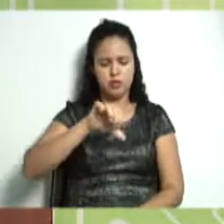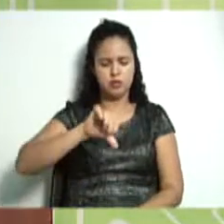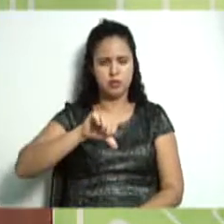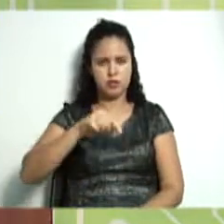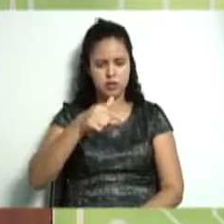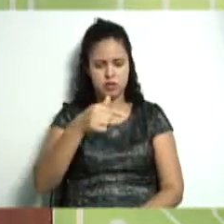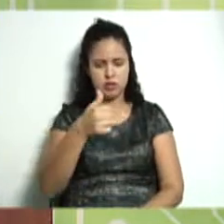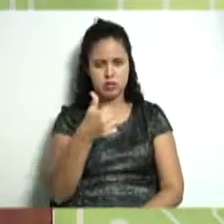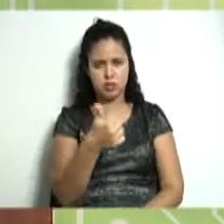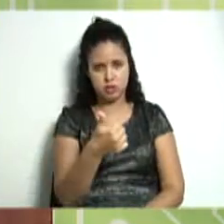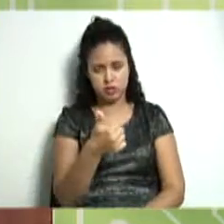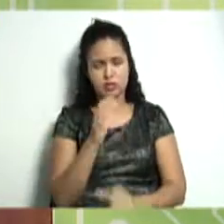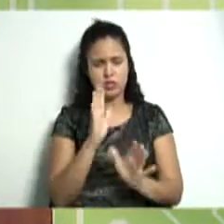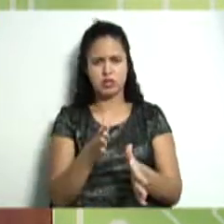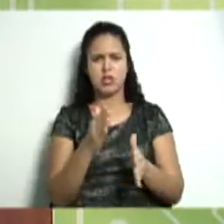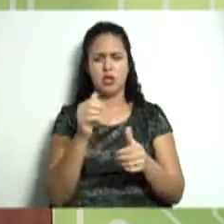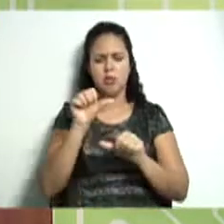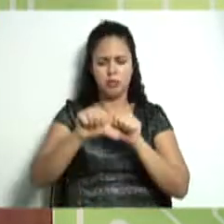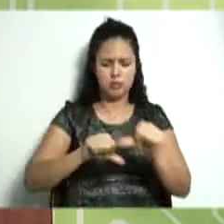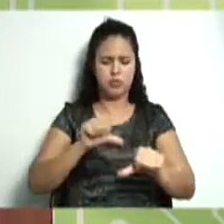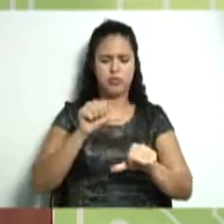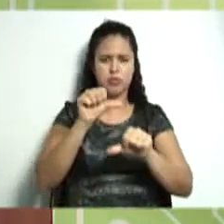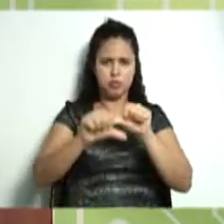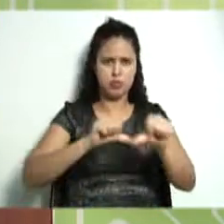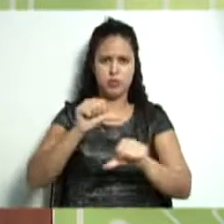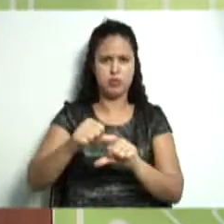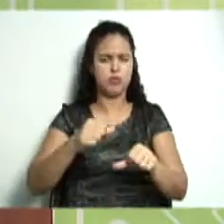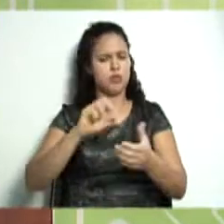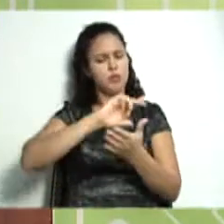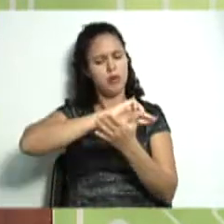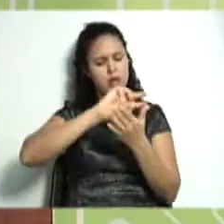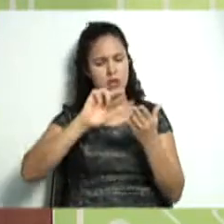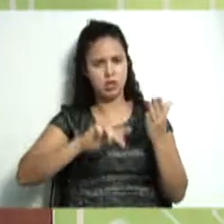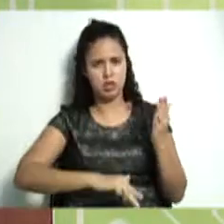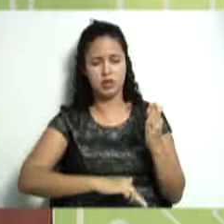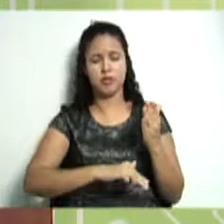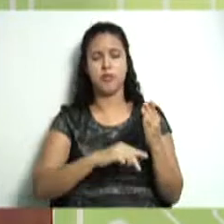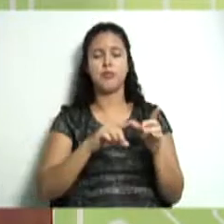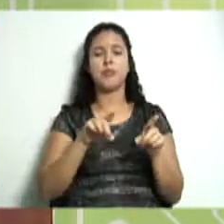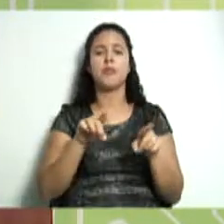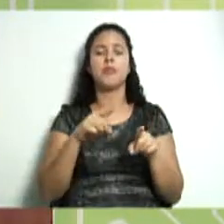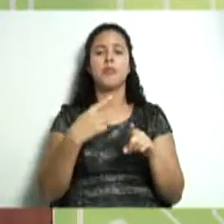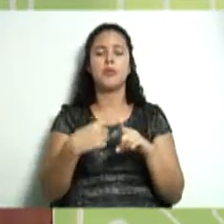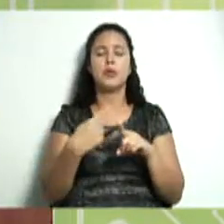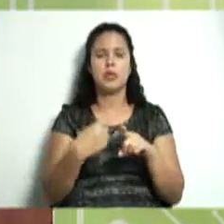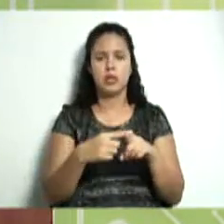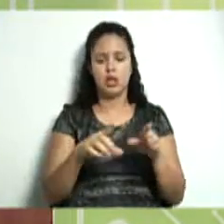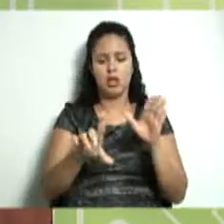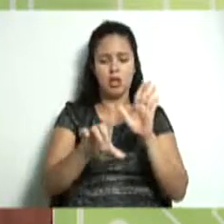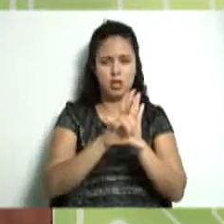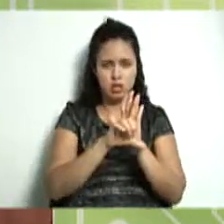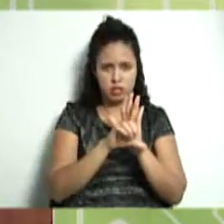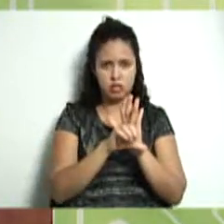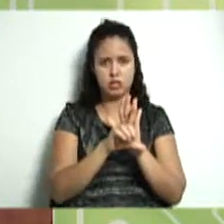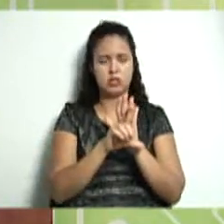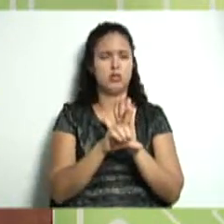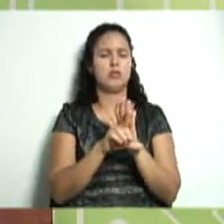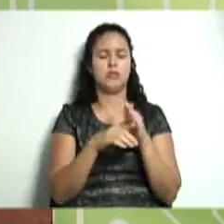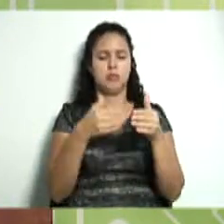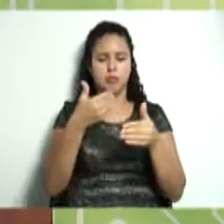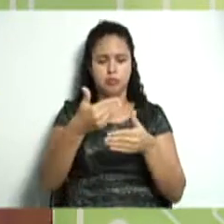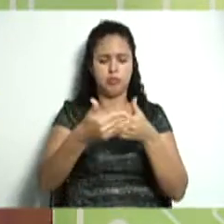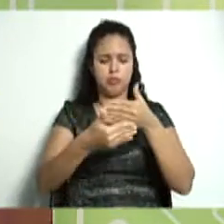vezes por outros atos normativos. E essas leis, essas outras